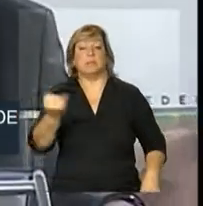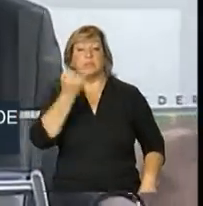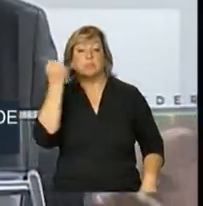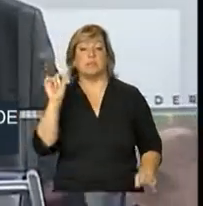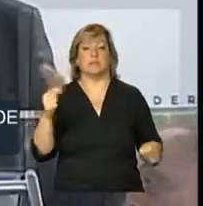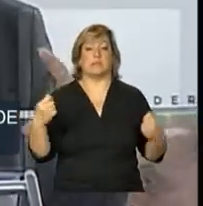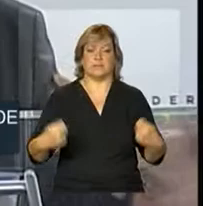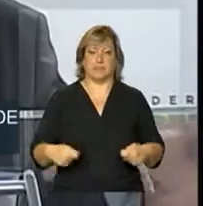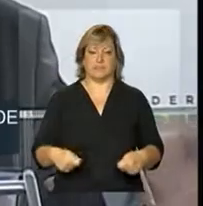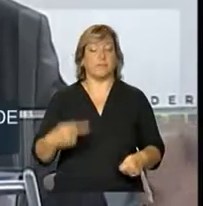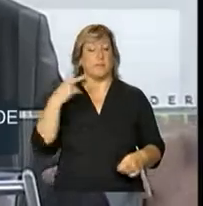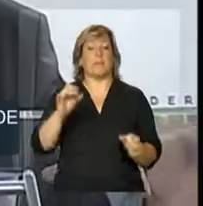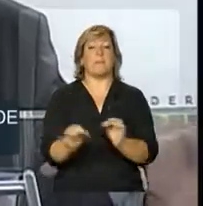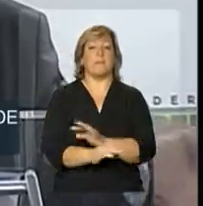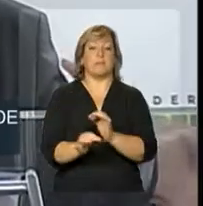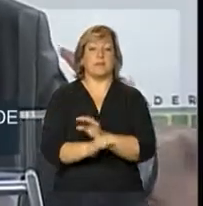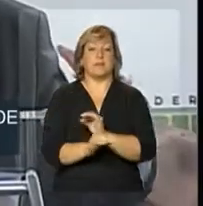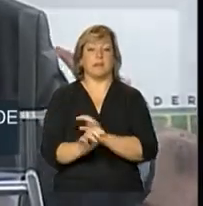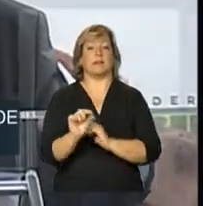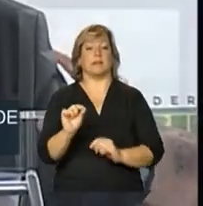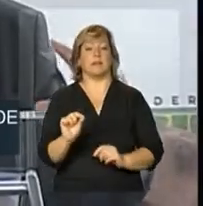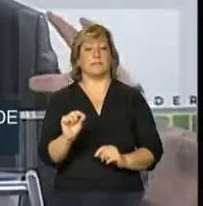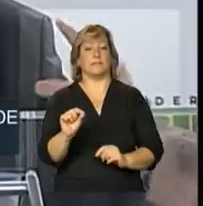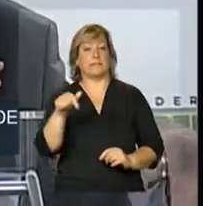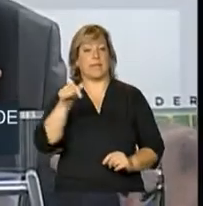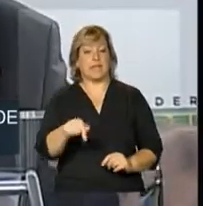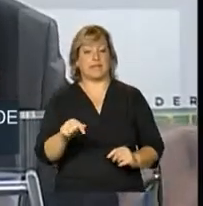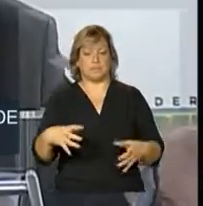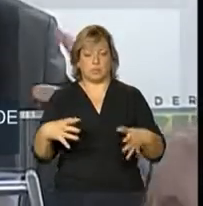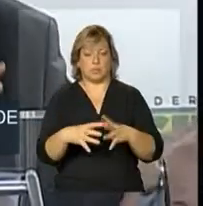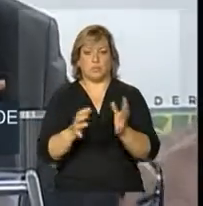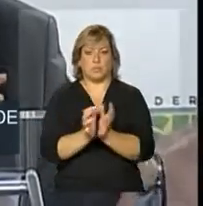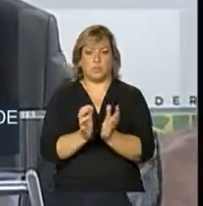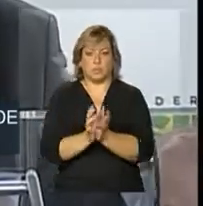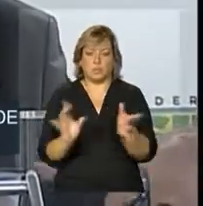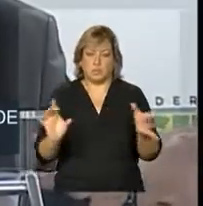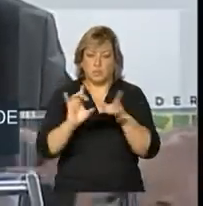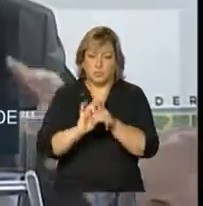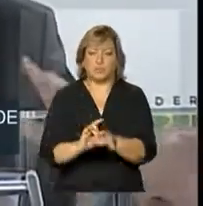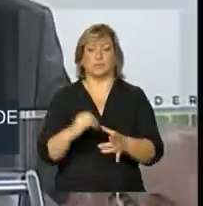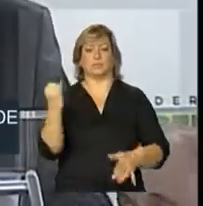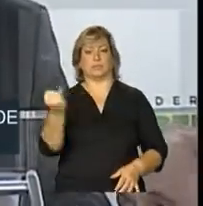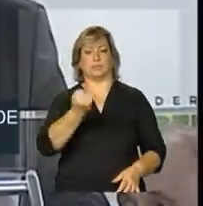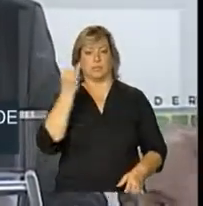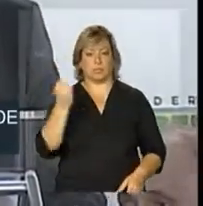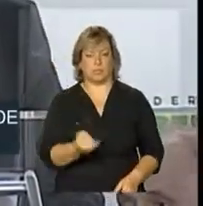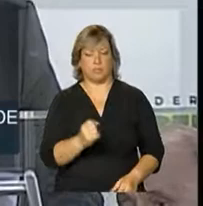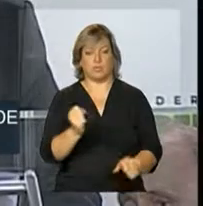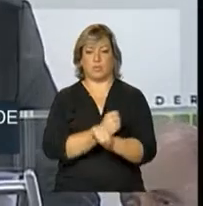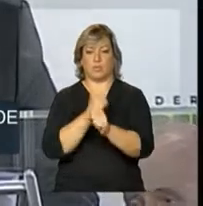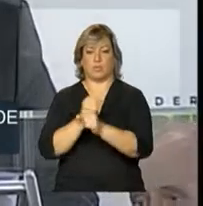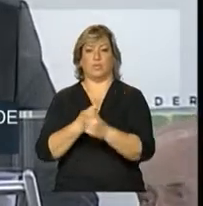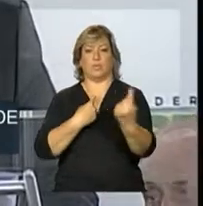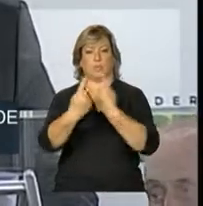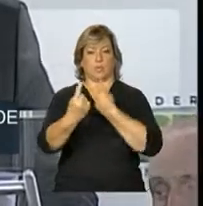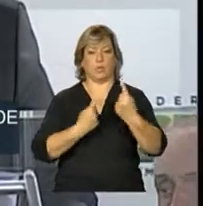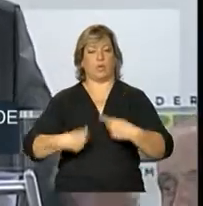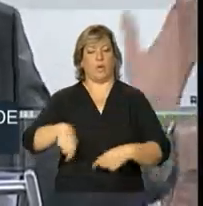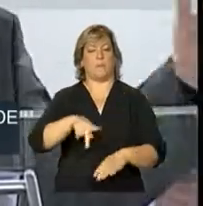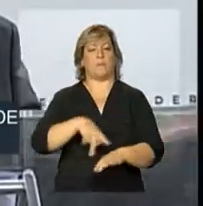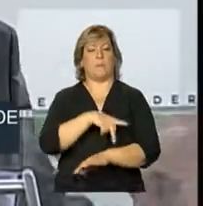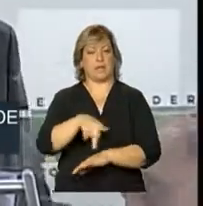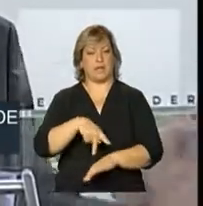necessário para preparar esse segmento, esse elo importante da logística de transportes do nosso